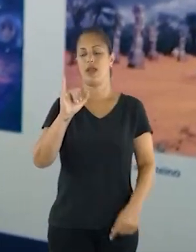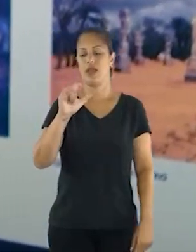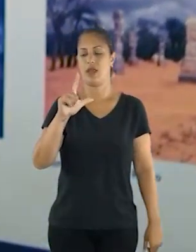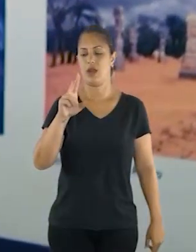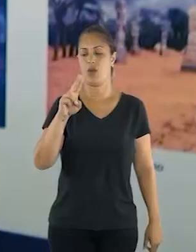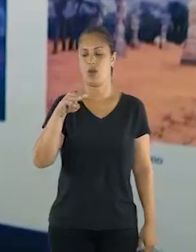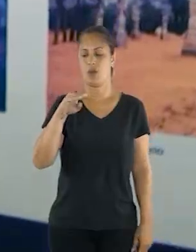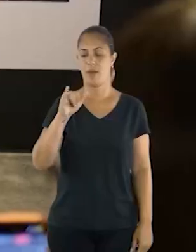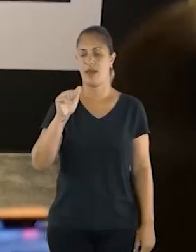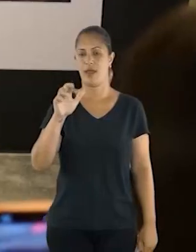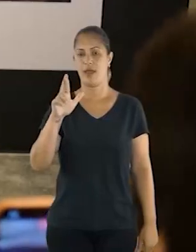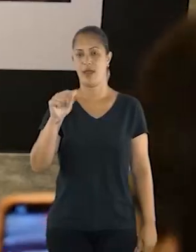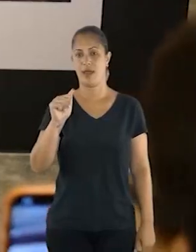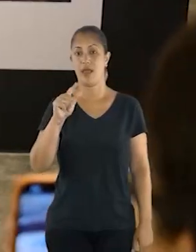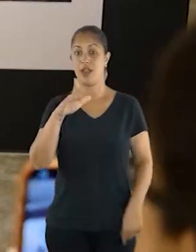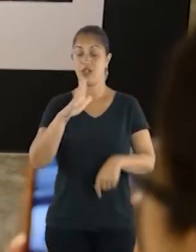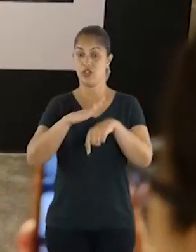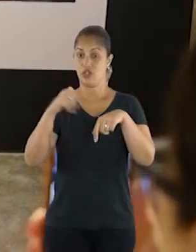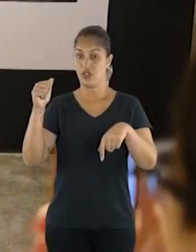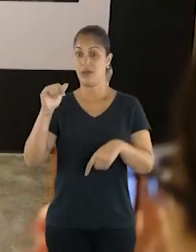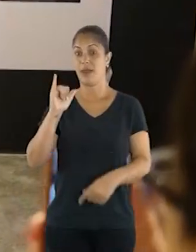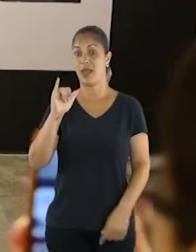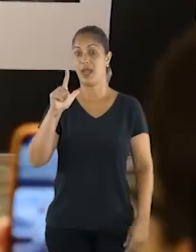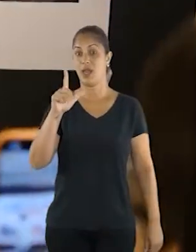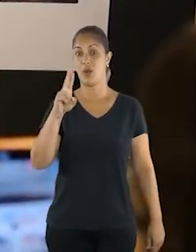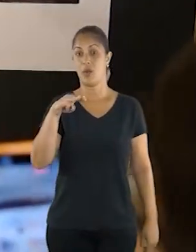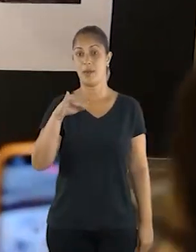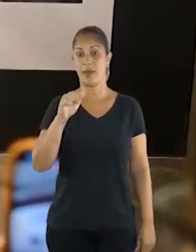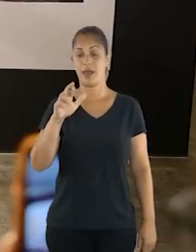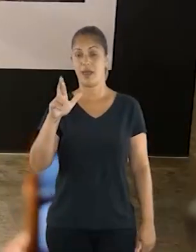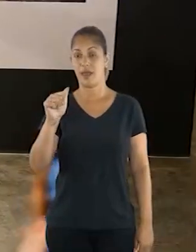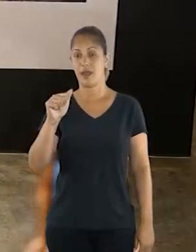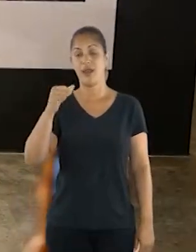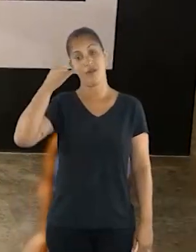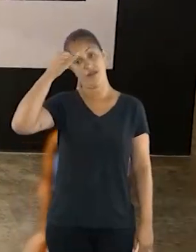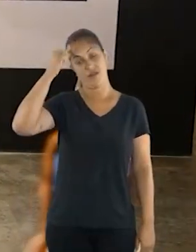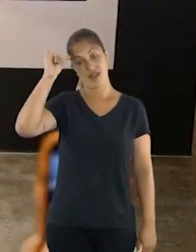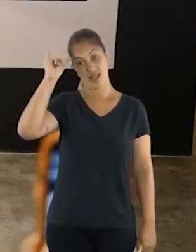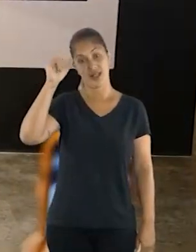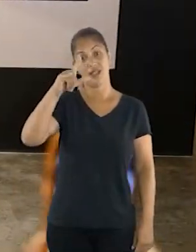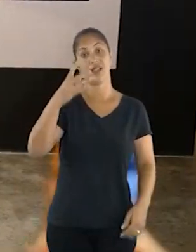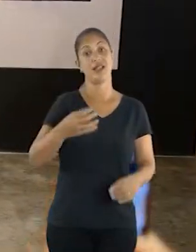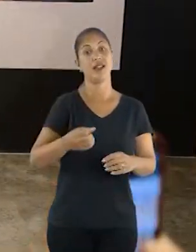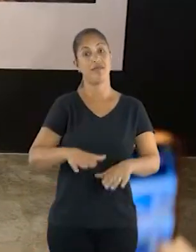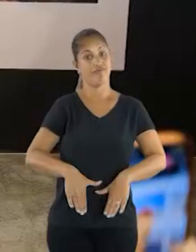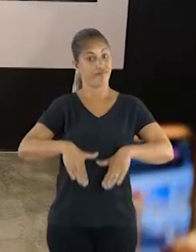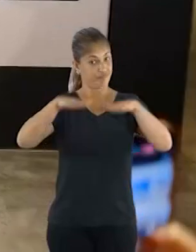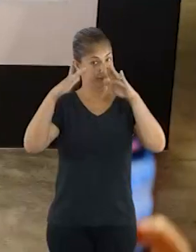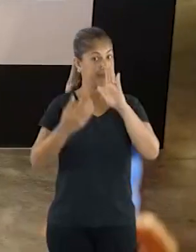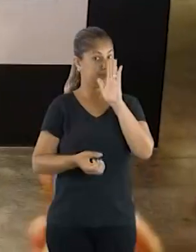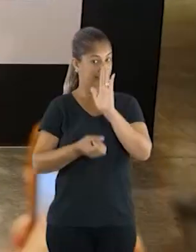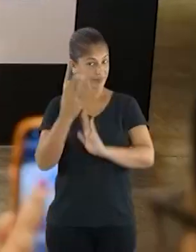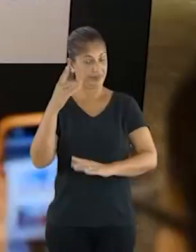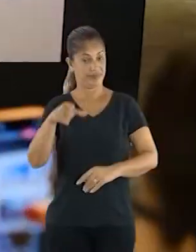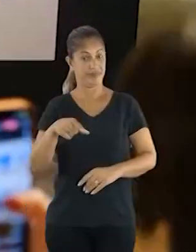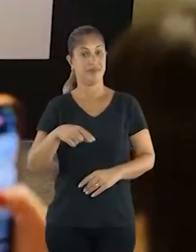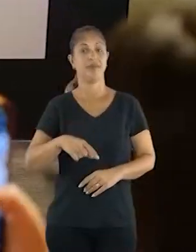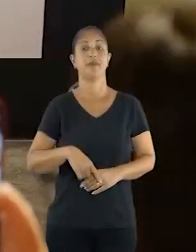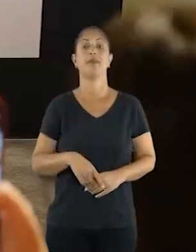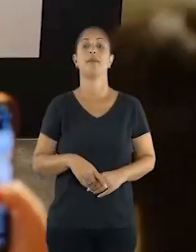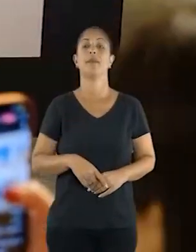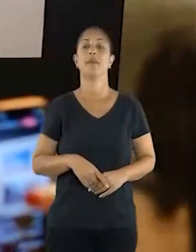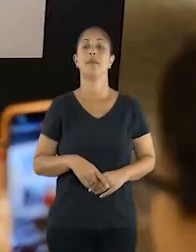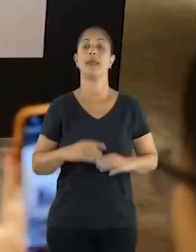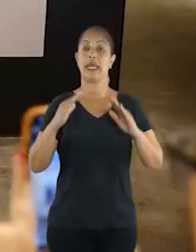Ilumiaras. Então ele vai chamar de Ilumiara a fazenda onde ele foi criado, a Fazenda Cauã,